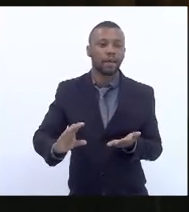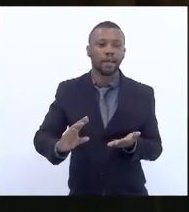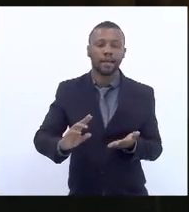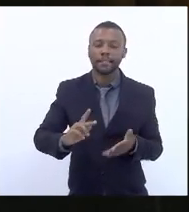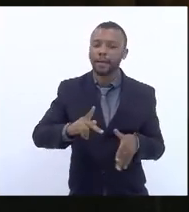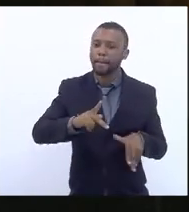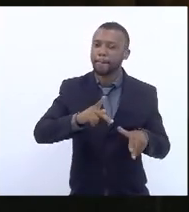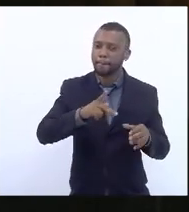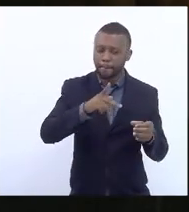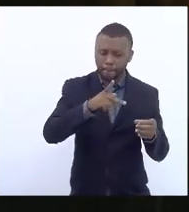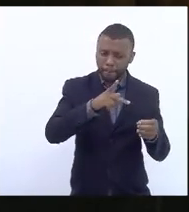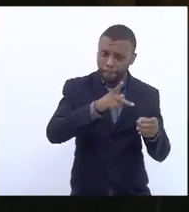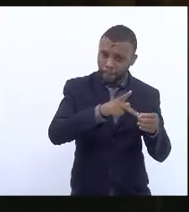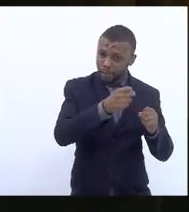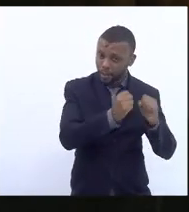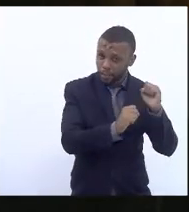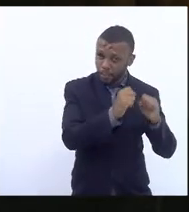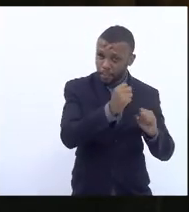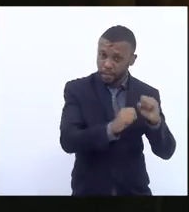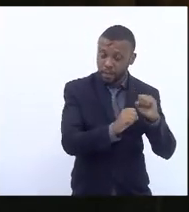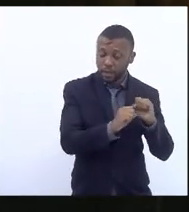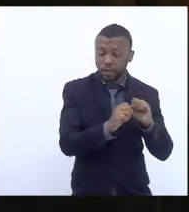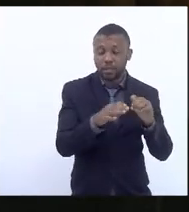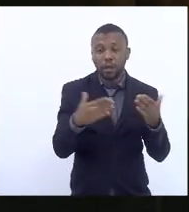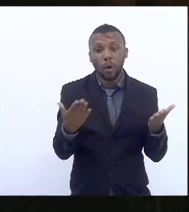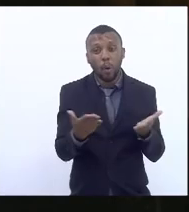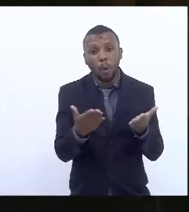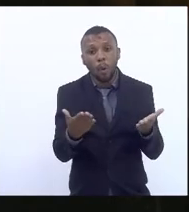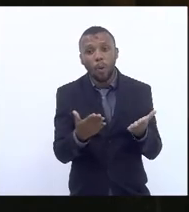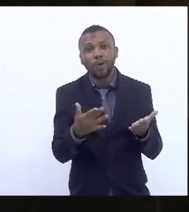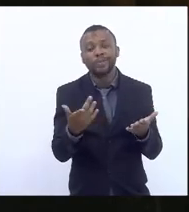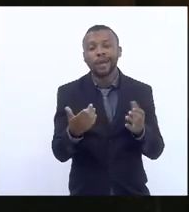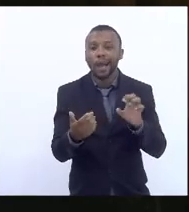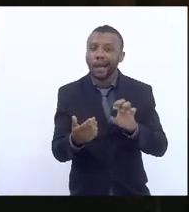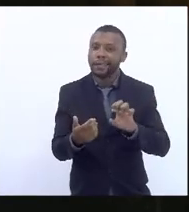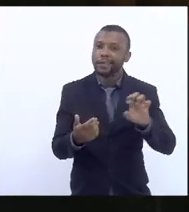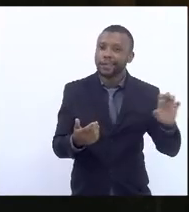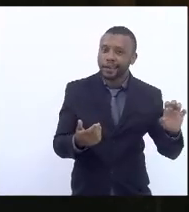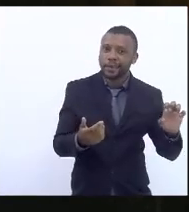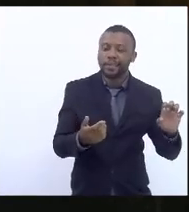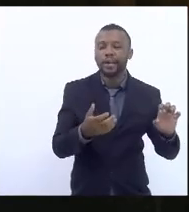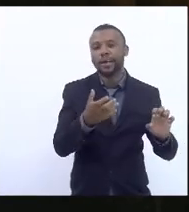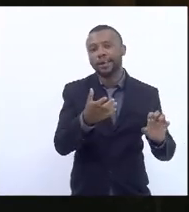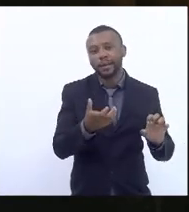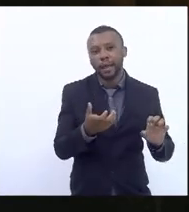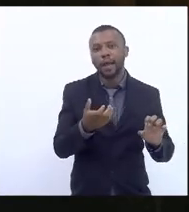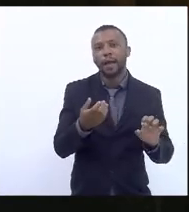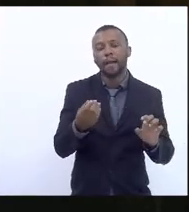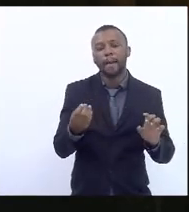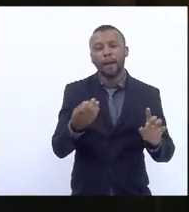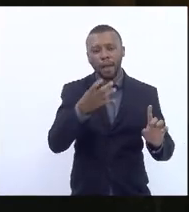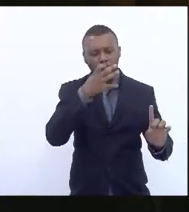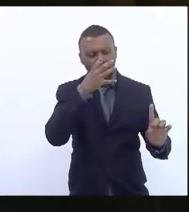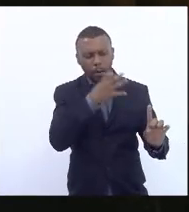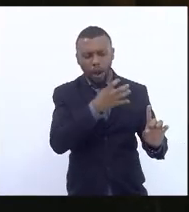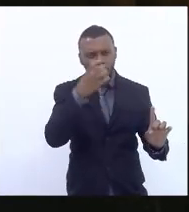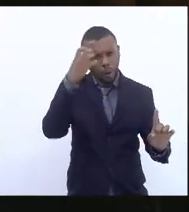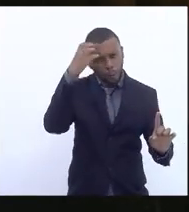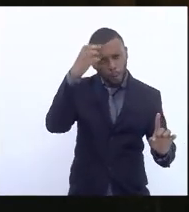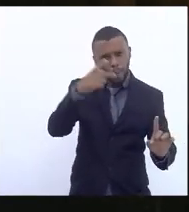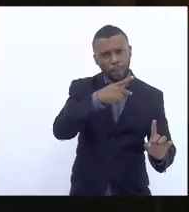Petrobras? E hoje, a mesma esquerda quer colocar a culpa no presidente